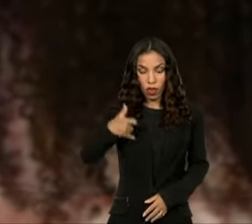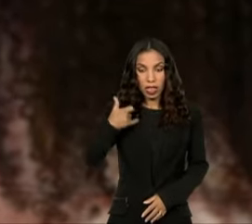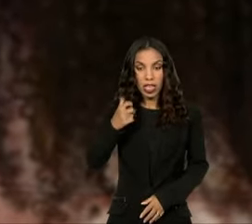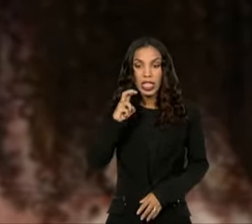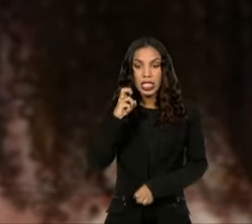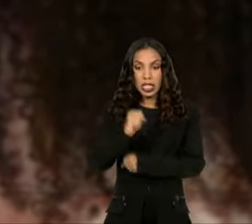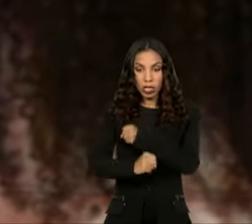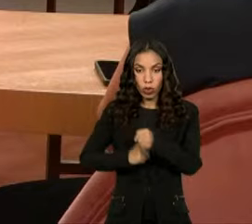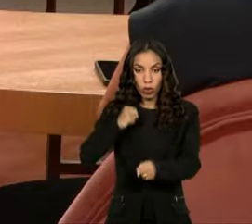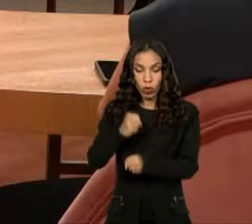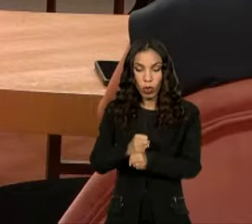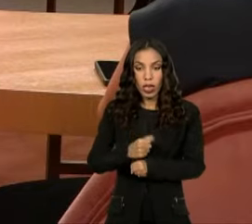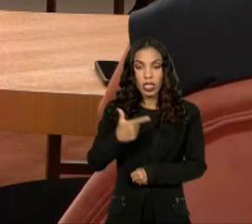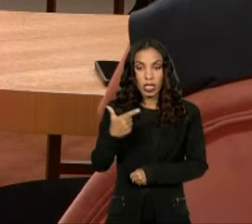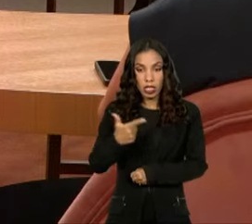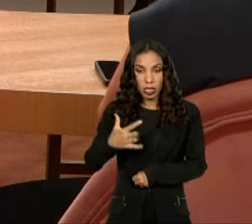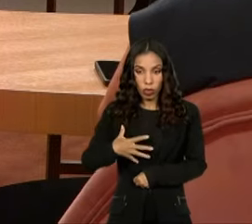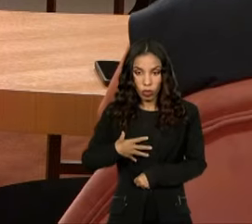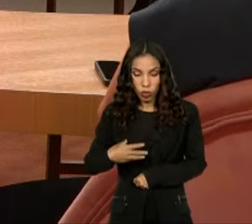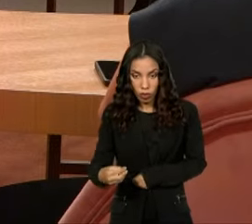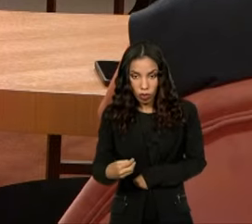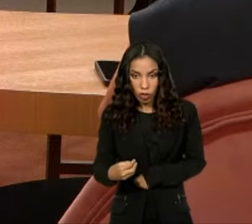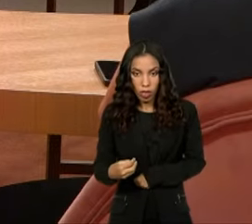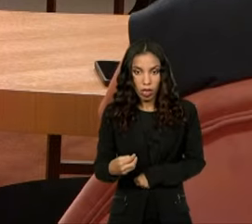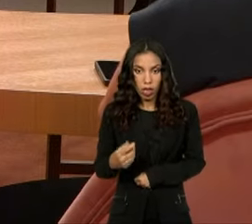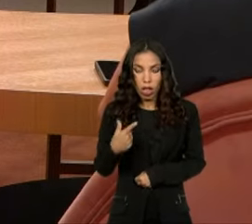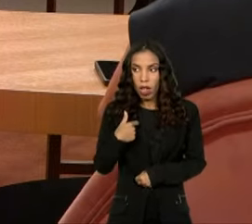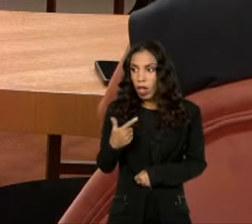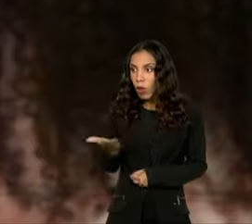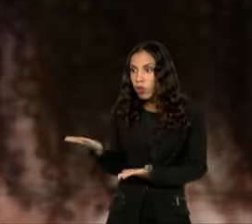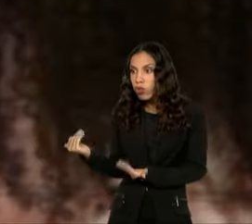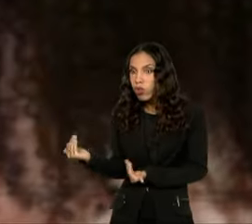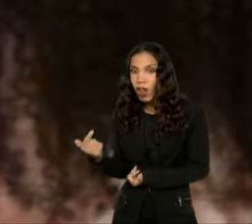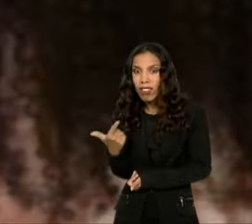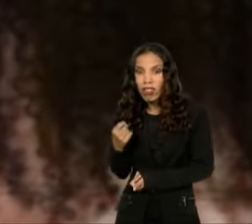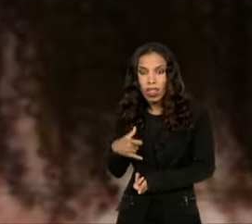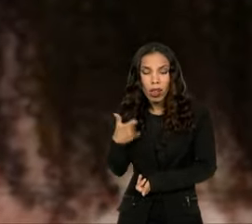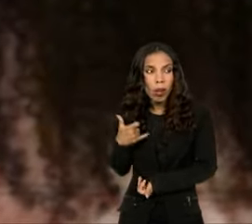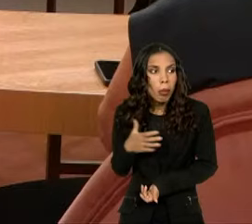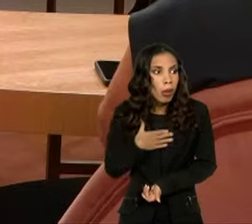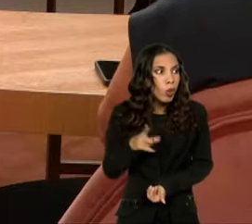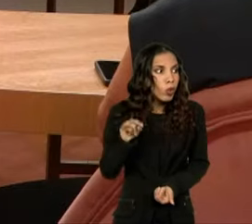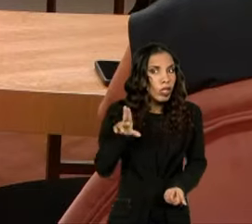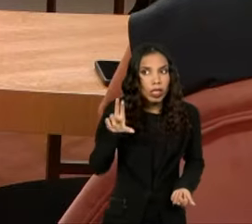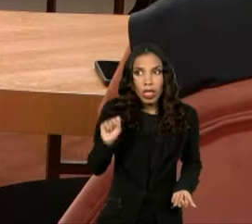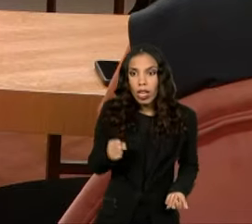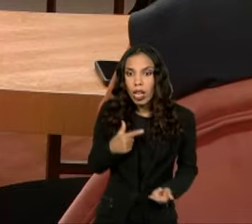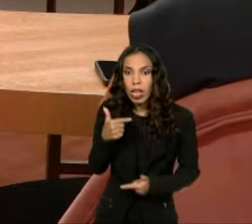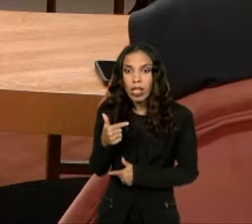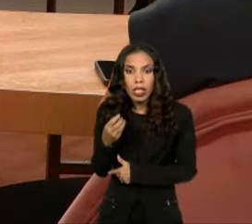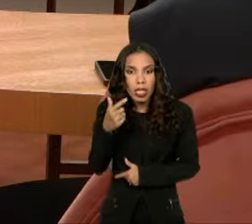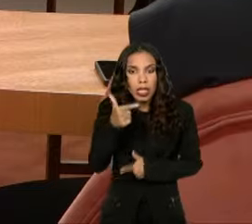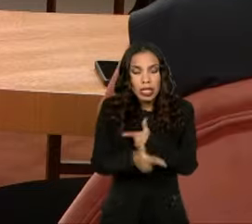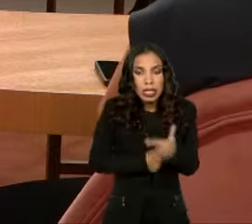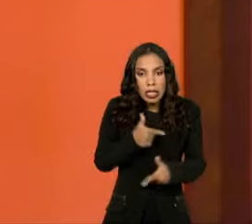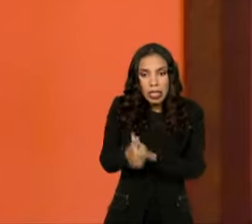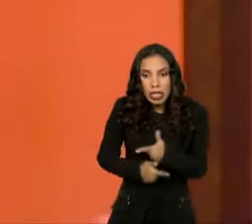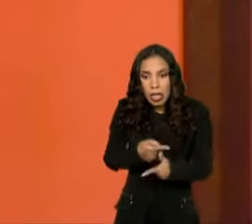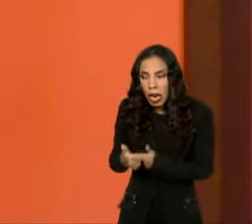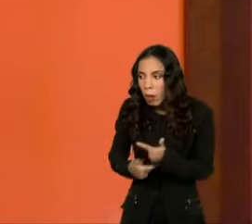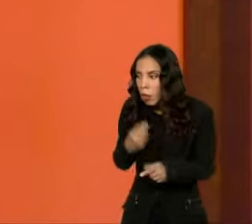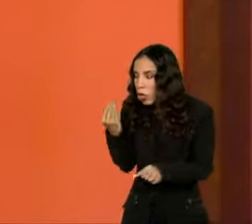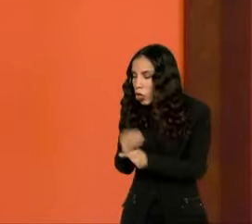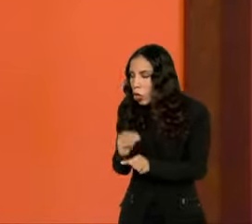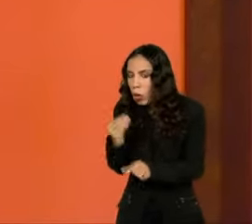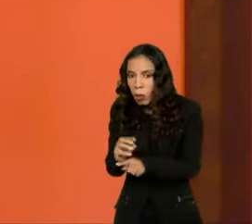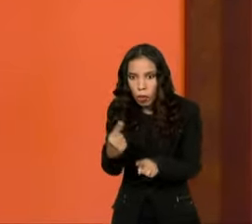5 anos depois, veio o segundo. Quando eu tive, eu muito menina, sem saber de nada, eu digo, meu Deus do céu, e tento trabalhar para botar, sustentar, porque eu não